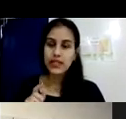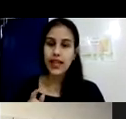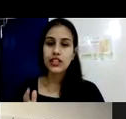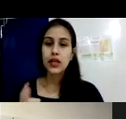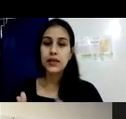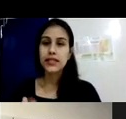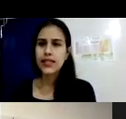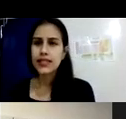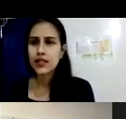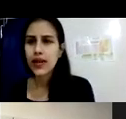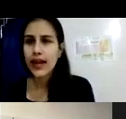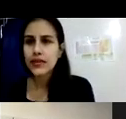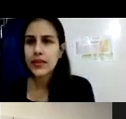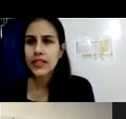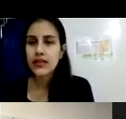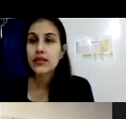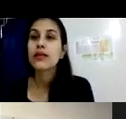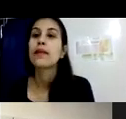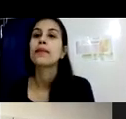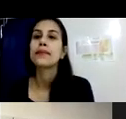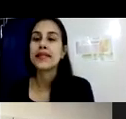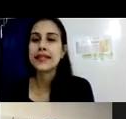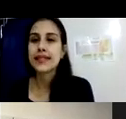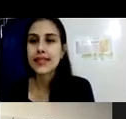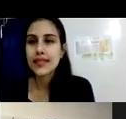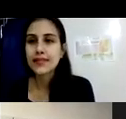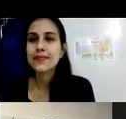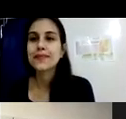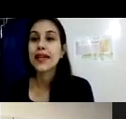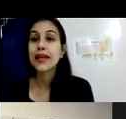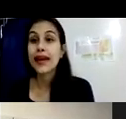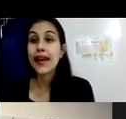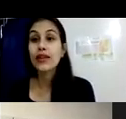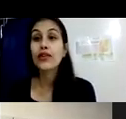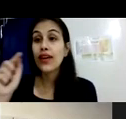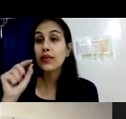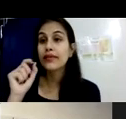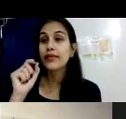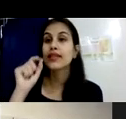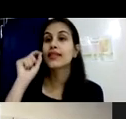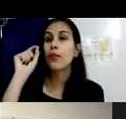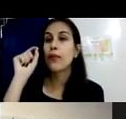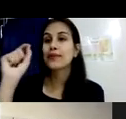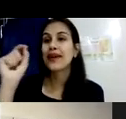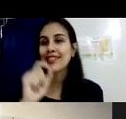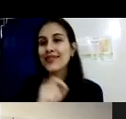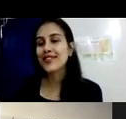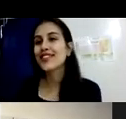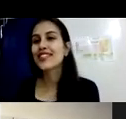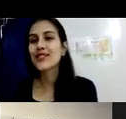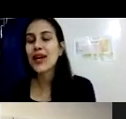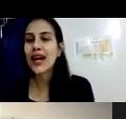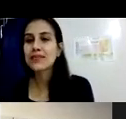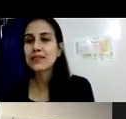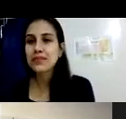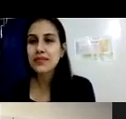O paciente ele precisa ser educado, meninas? Precisa. E eu falo para vocês que é o ponto mais difícil da